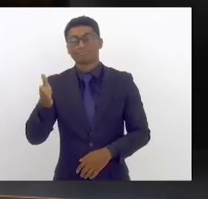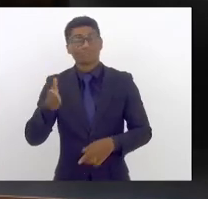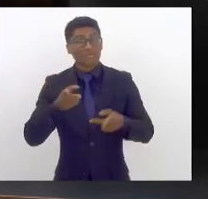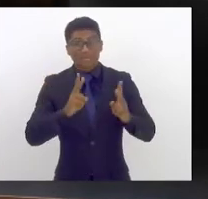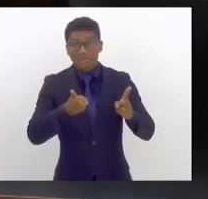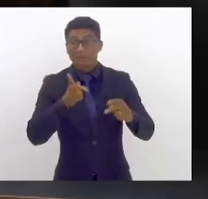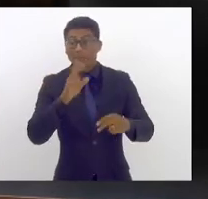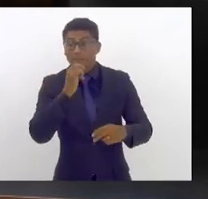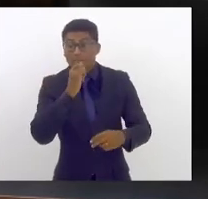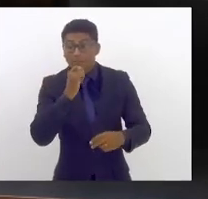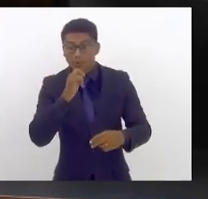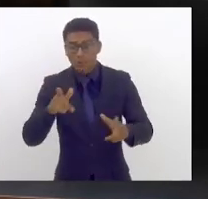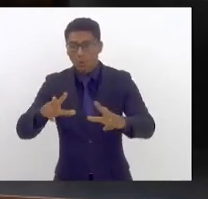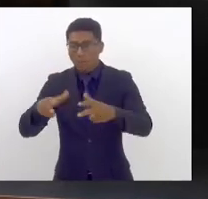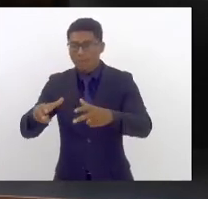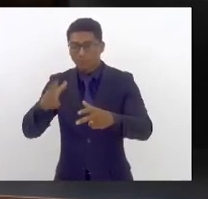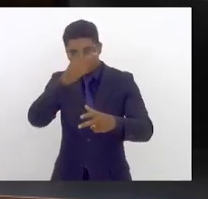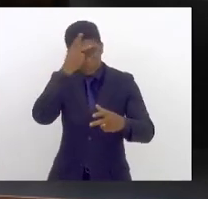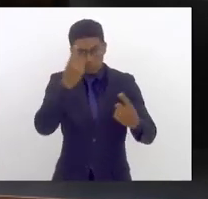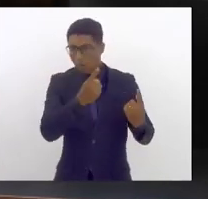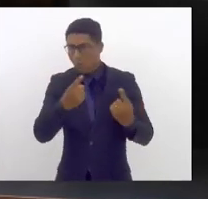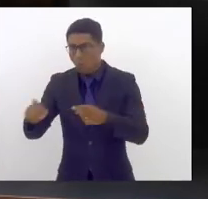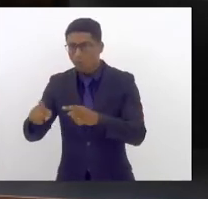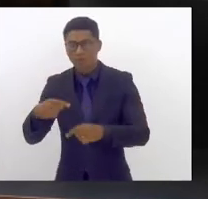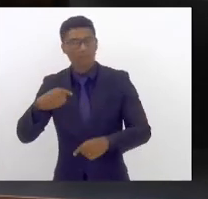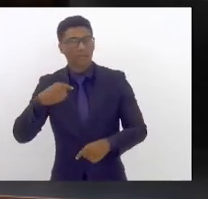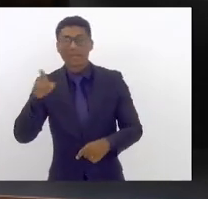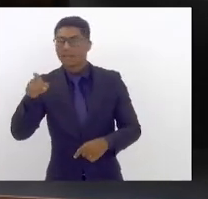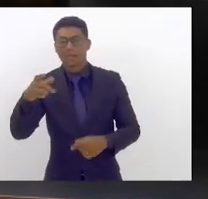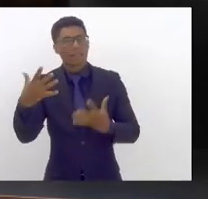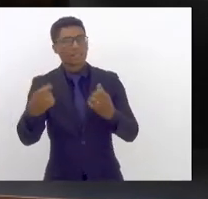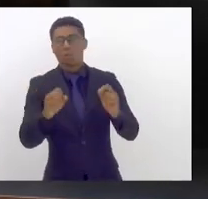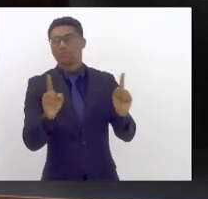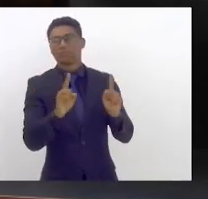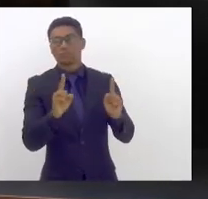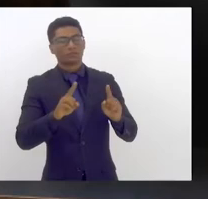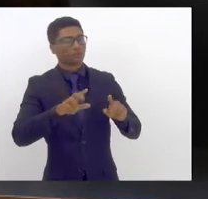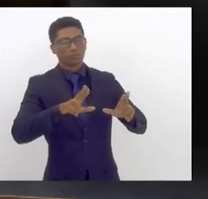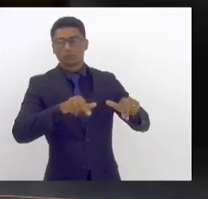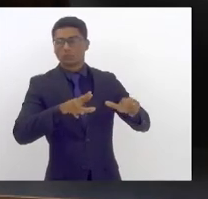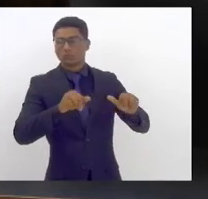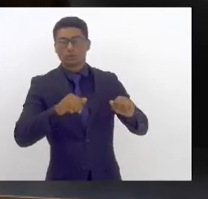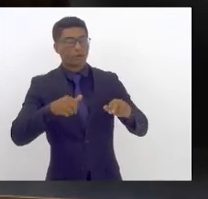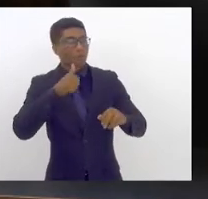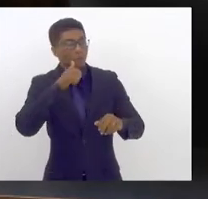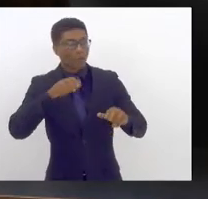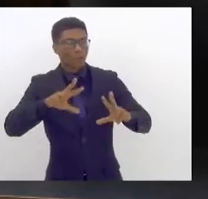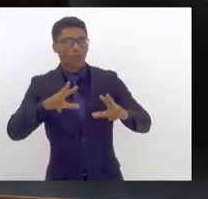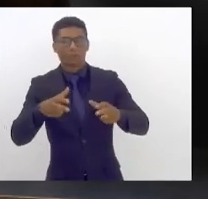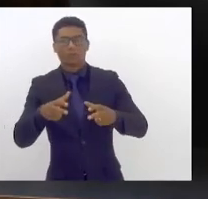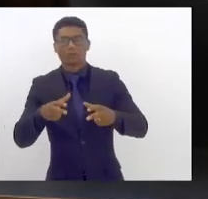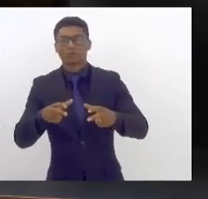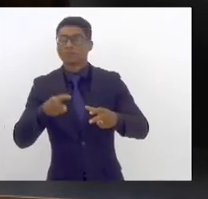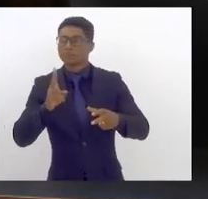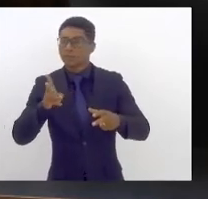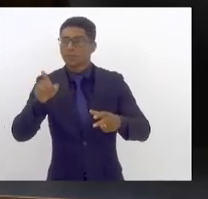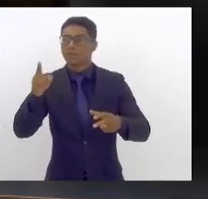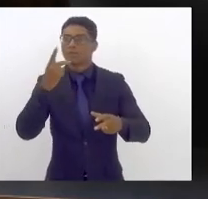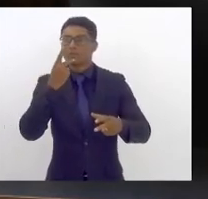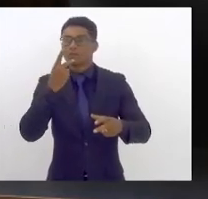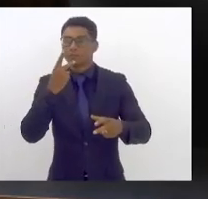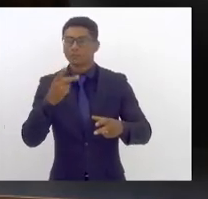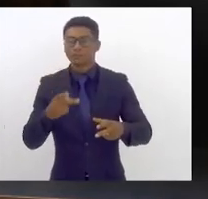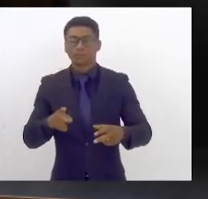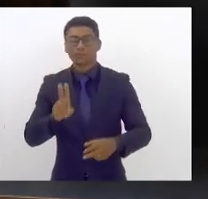destruição da comissão ele dizia não não vou fazer não faço é a comissão de mulheres e ele fazia sempre registra o nome